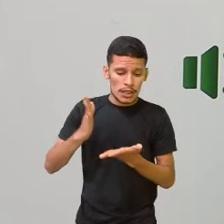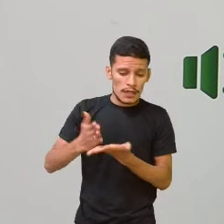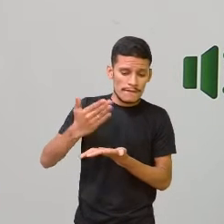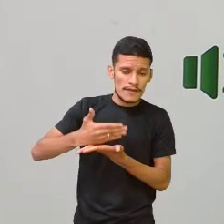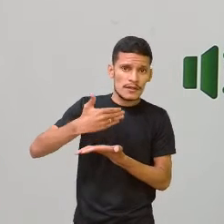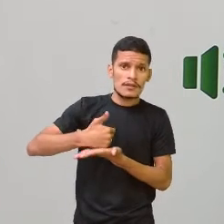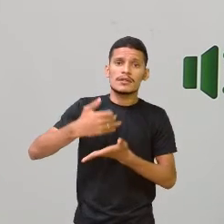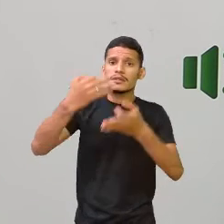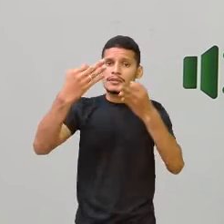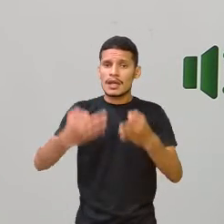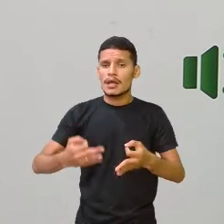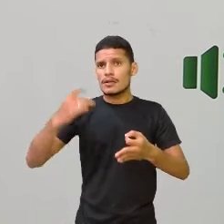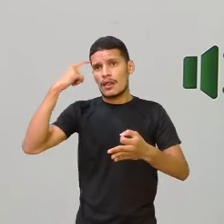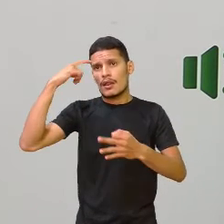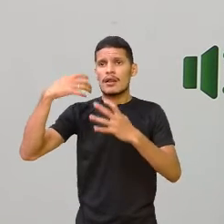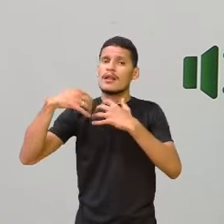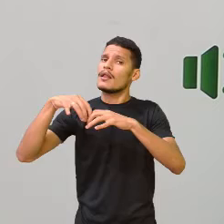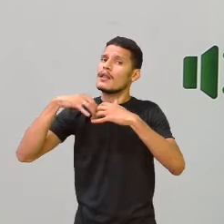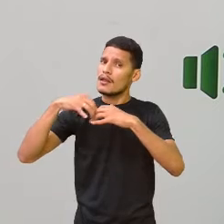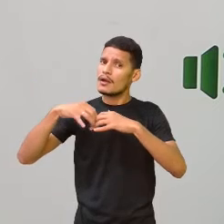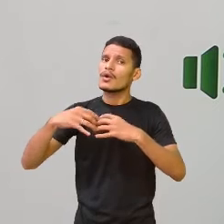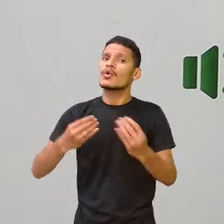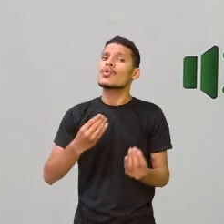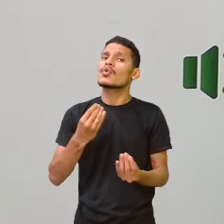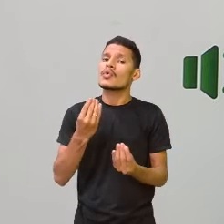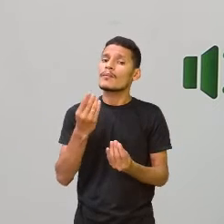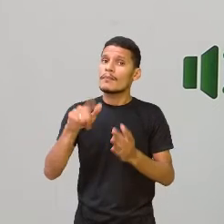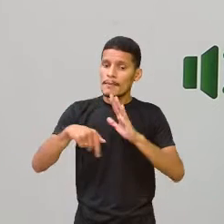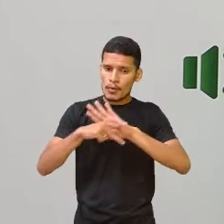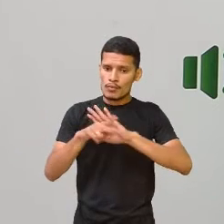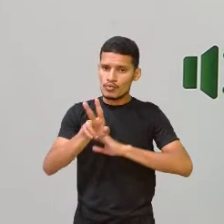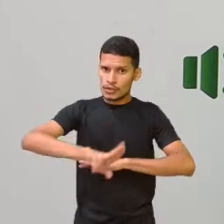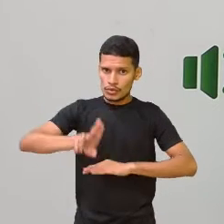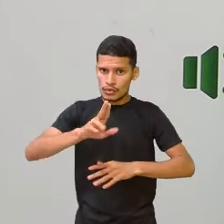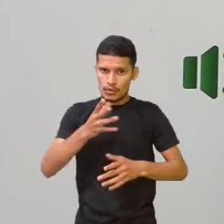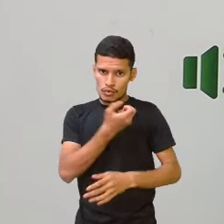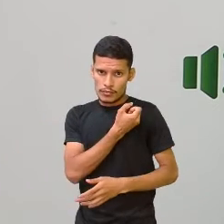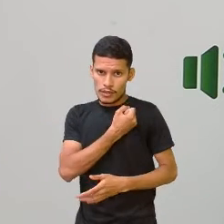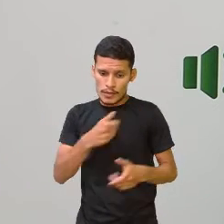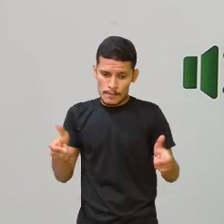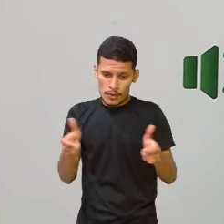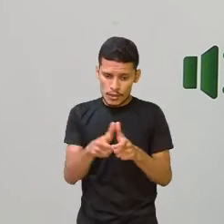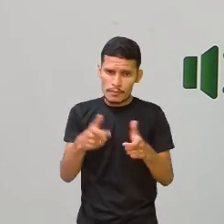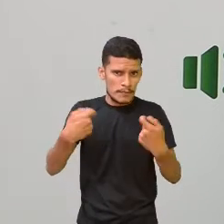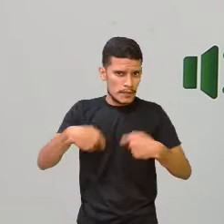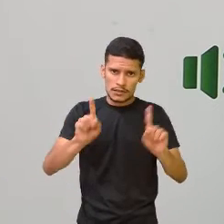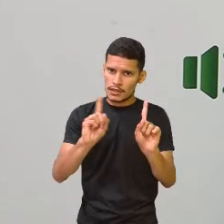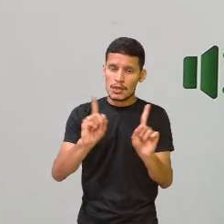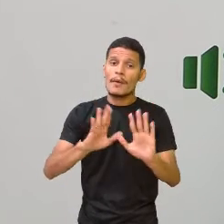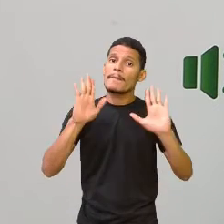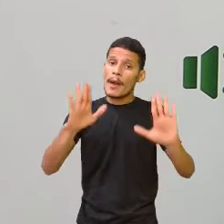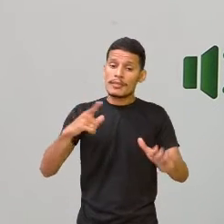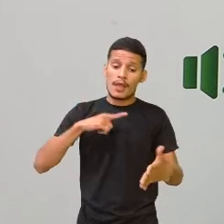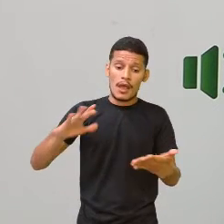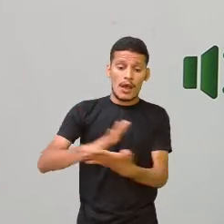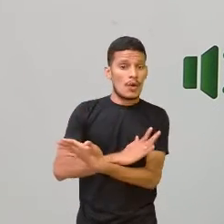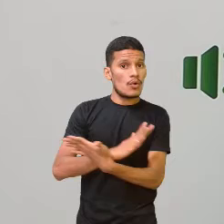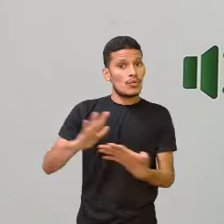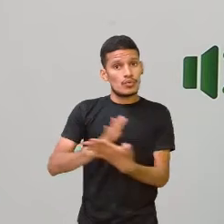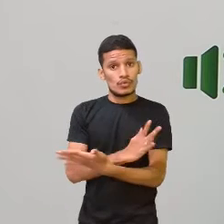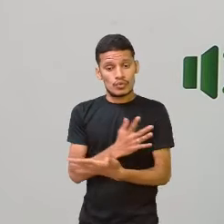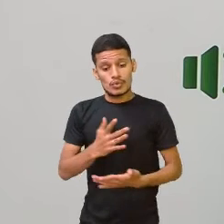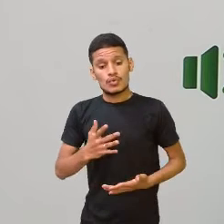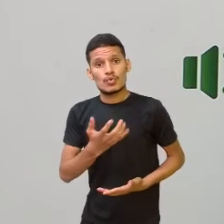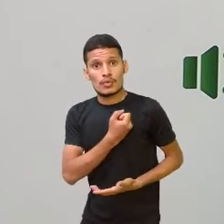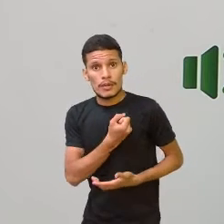divisão mentalmente, com números pequenos, você não vai precisar. Só que existem números maiores e